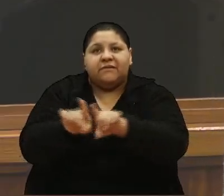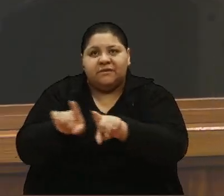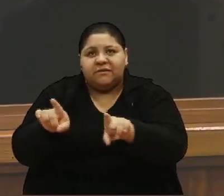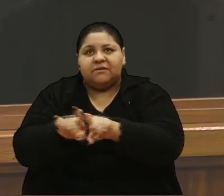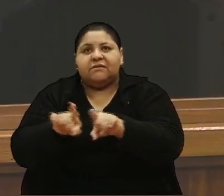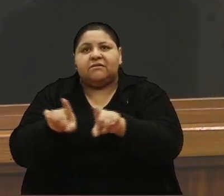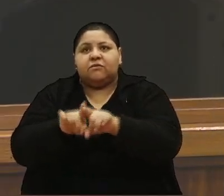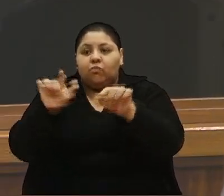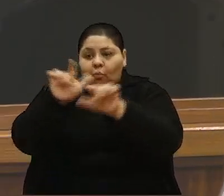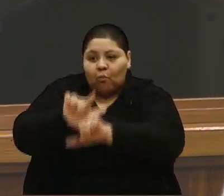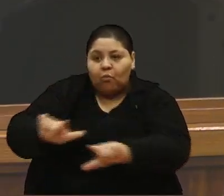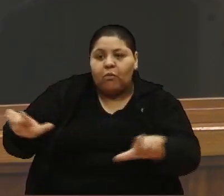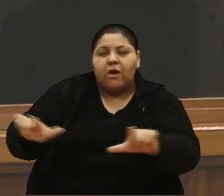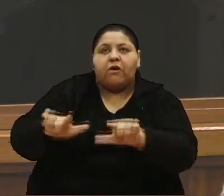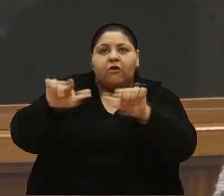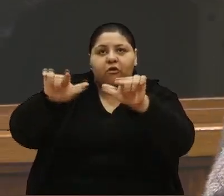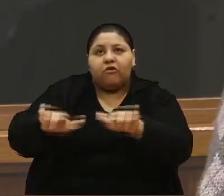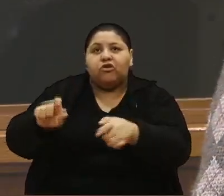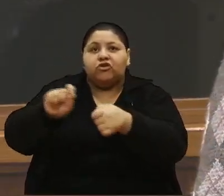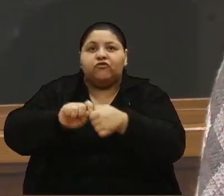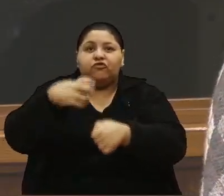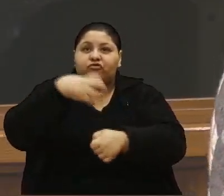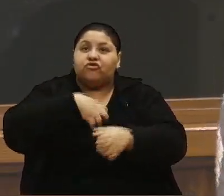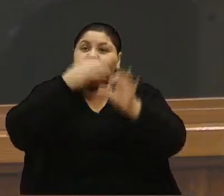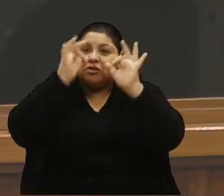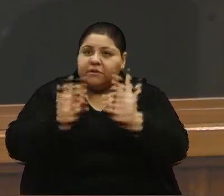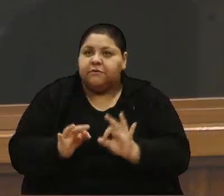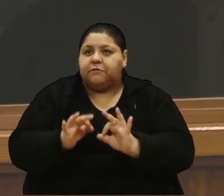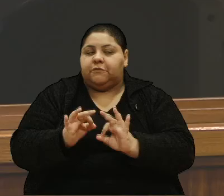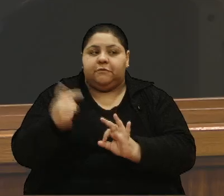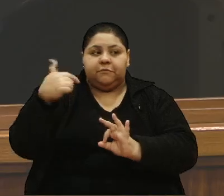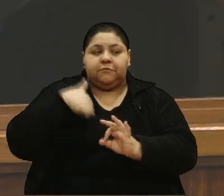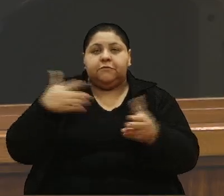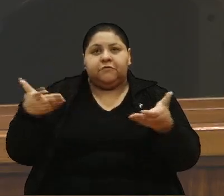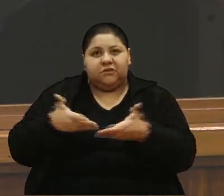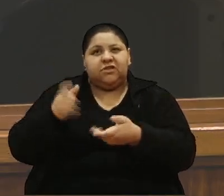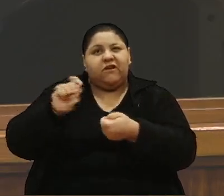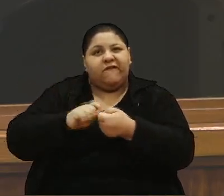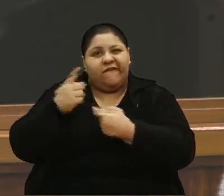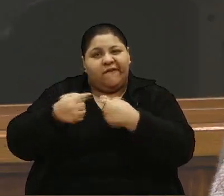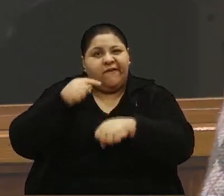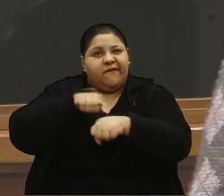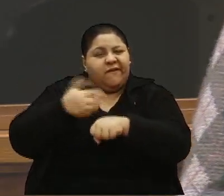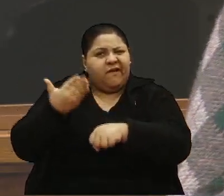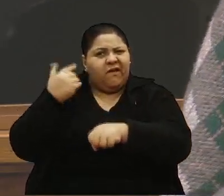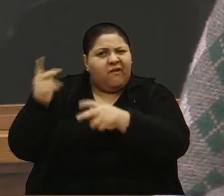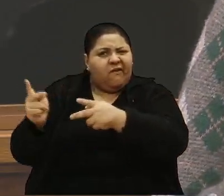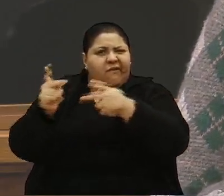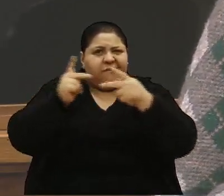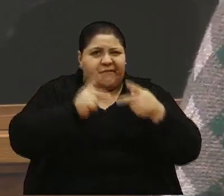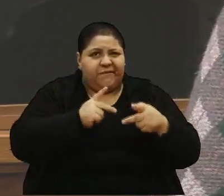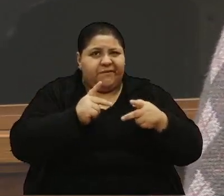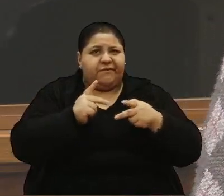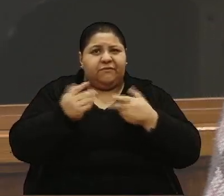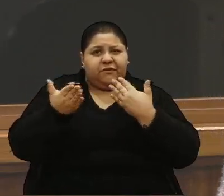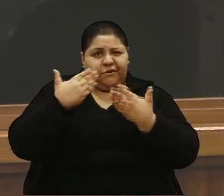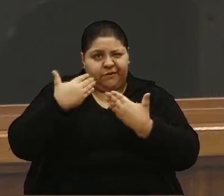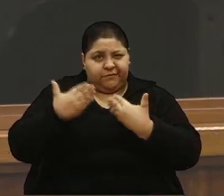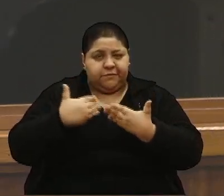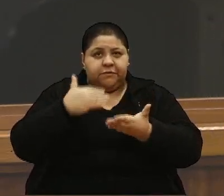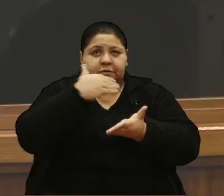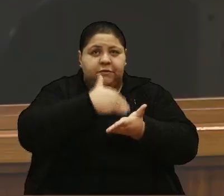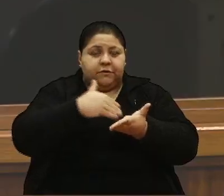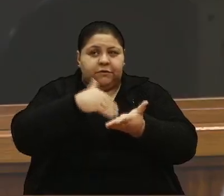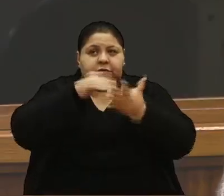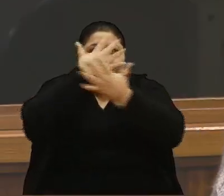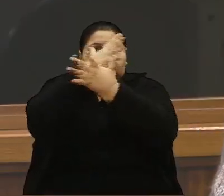para limpar o ambiente, se ela for feita de uma forma correta. E eu, já faz algum tempo, eu fui numa visita, uma conversa com o secretário do